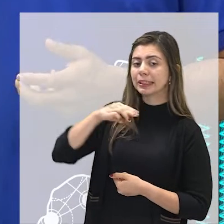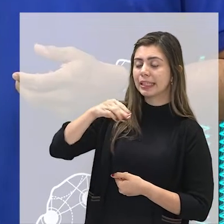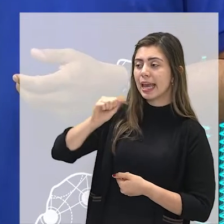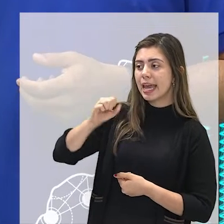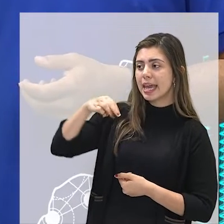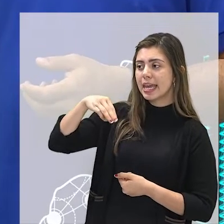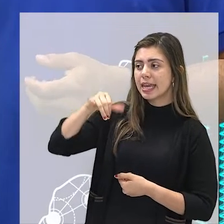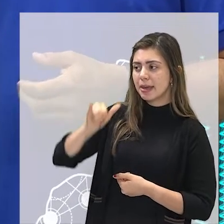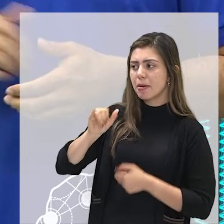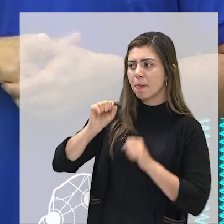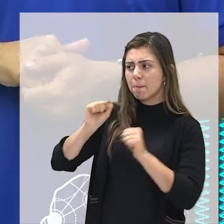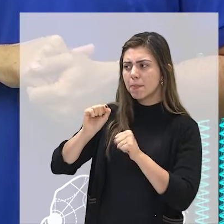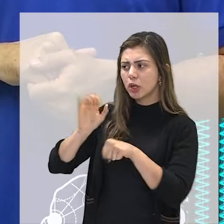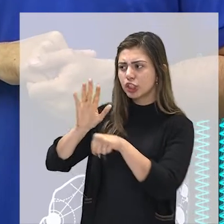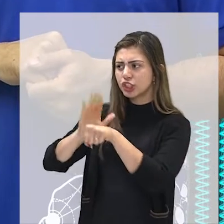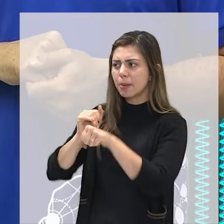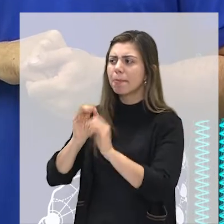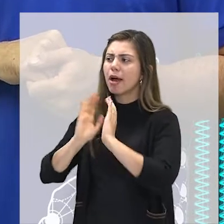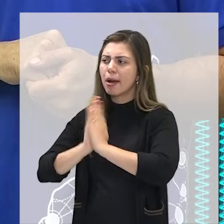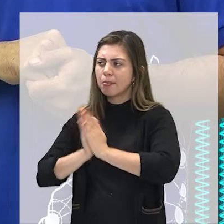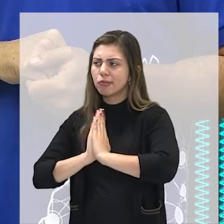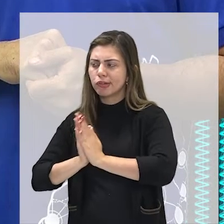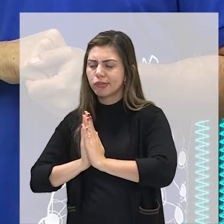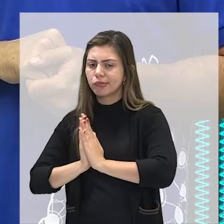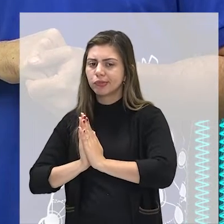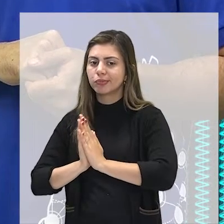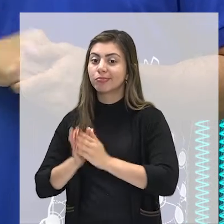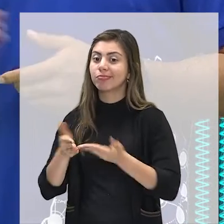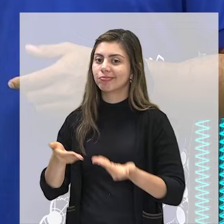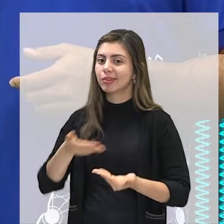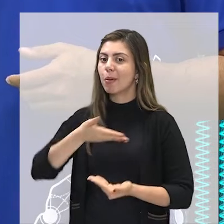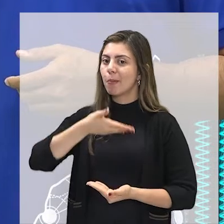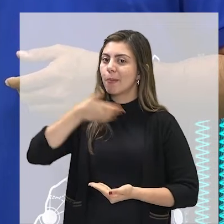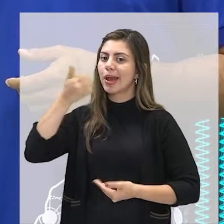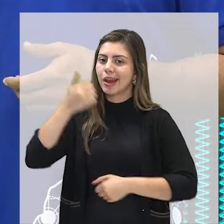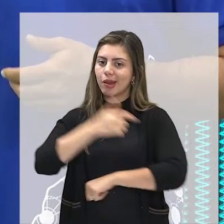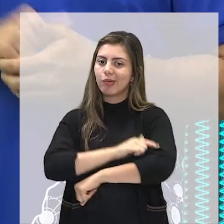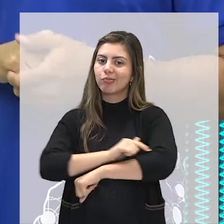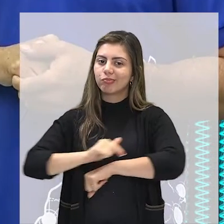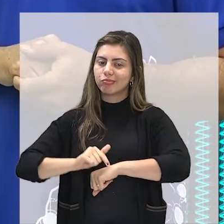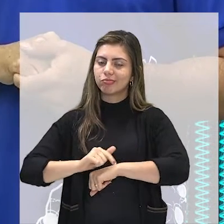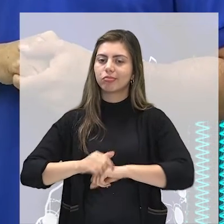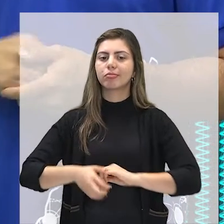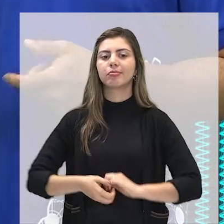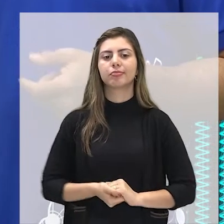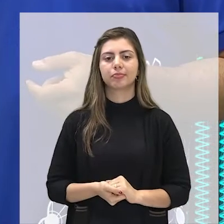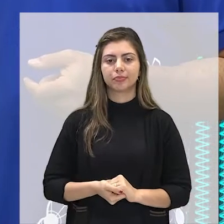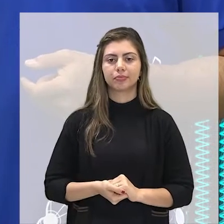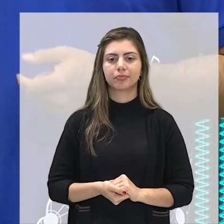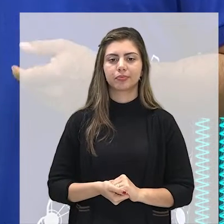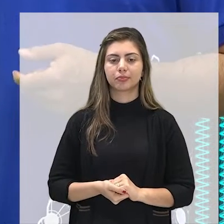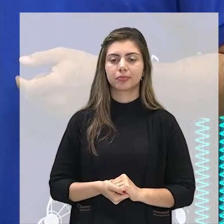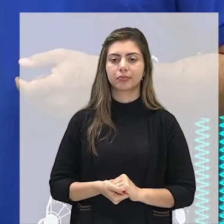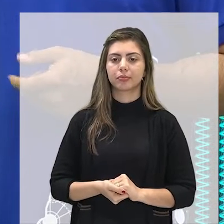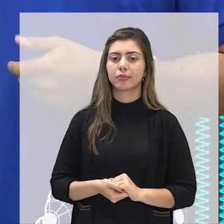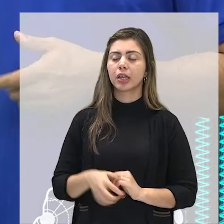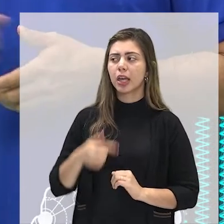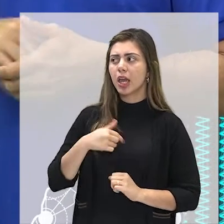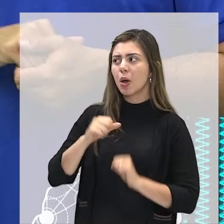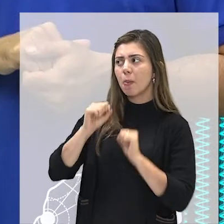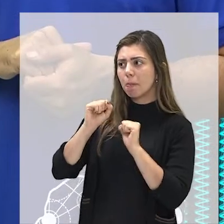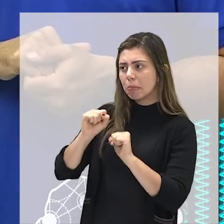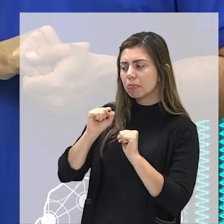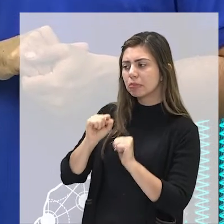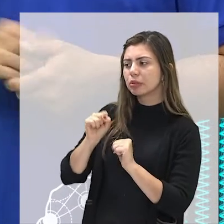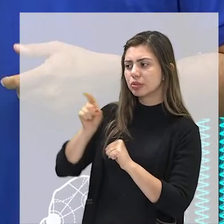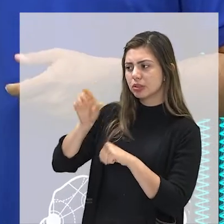favor? Uma forma mais educada de me dirigir ao meu interlocutor. Posso falar com a Amy, por favor? Ou então, eu poderia falar com a